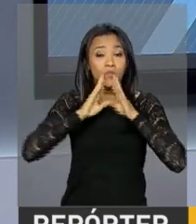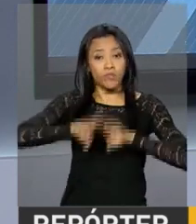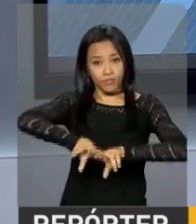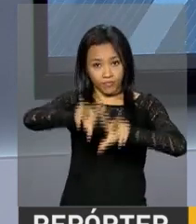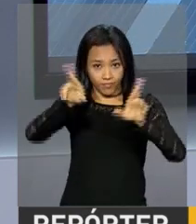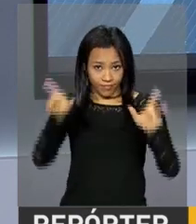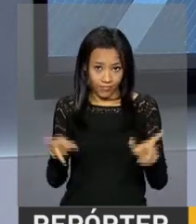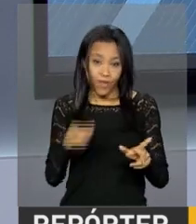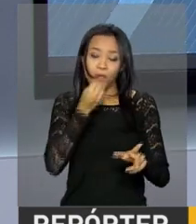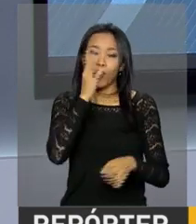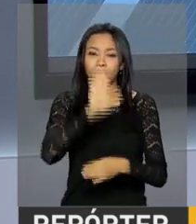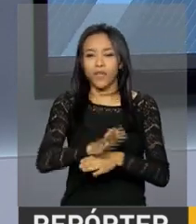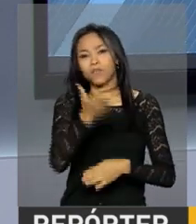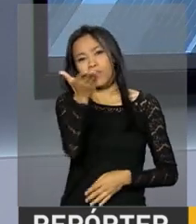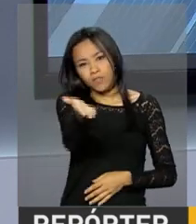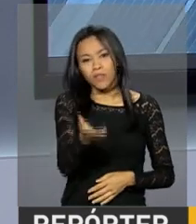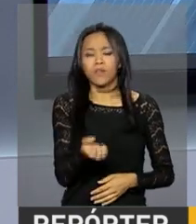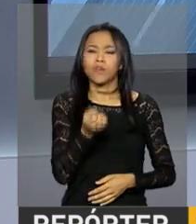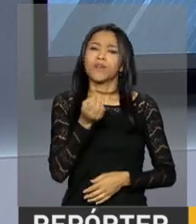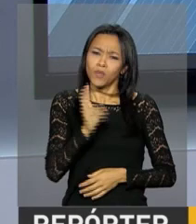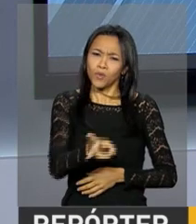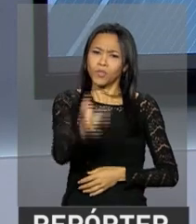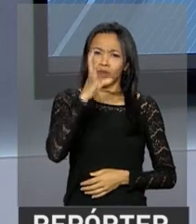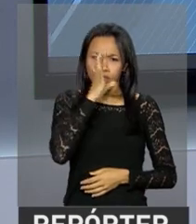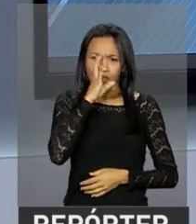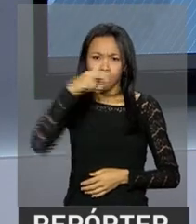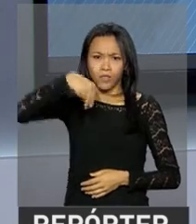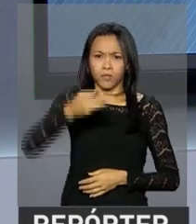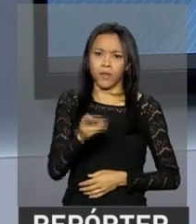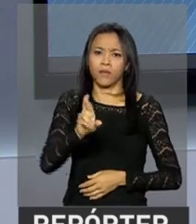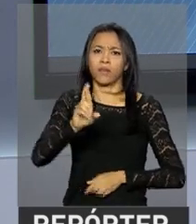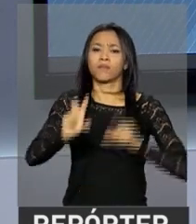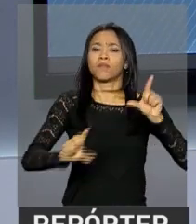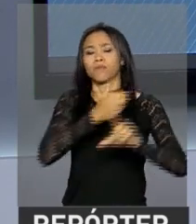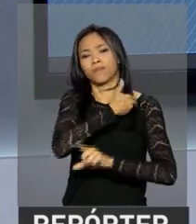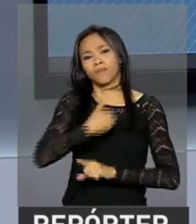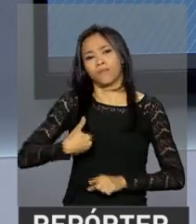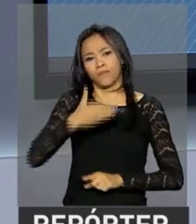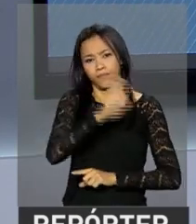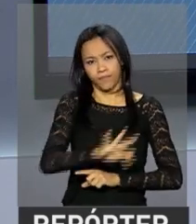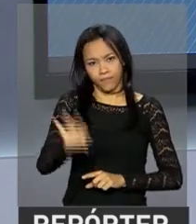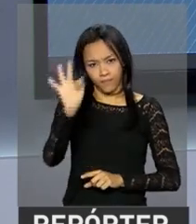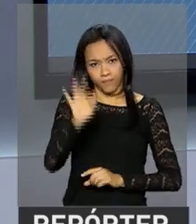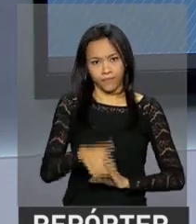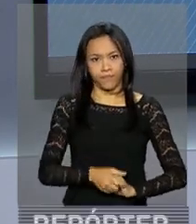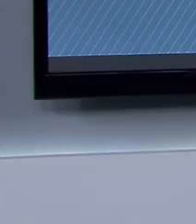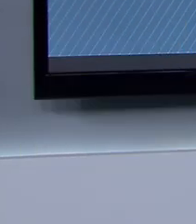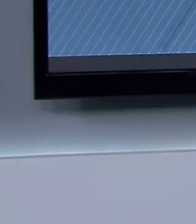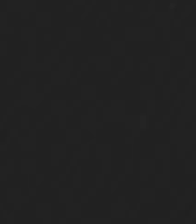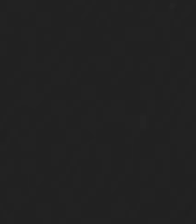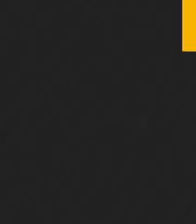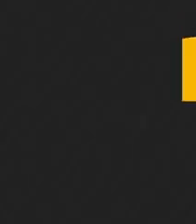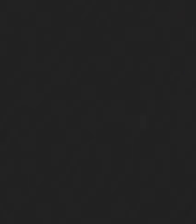sociais uma boa tarde pra você e continue com a gente aqui na nbr a tv do governo federal